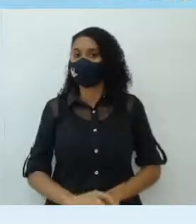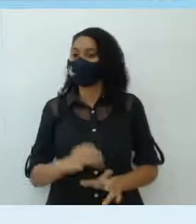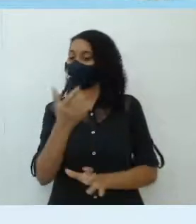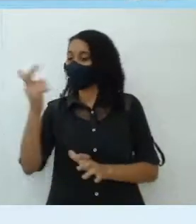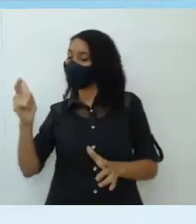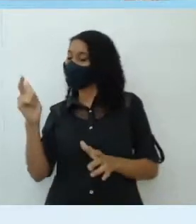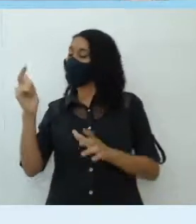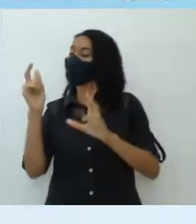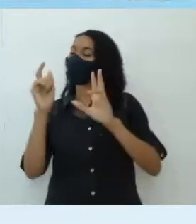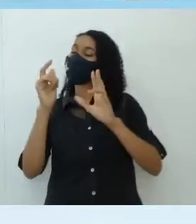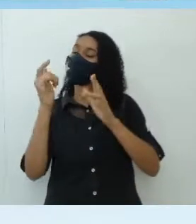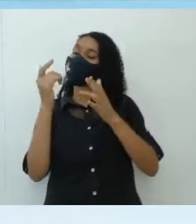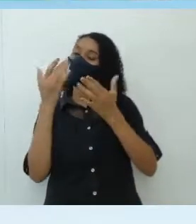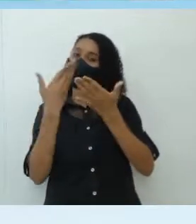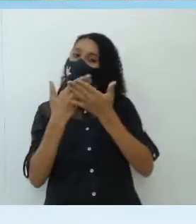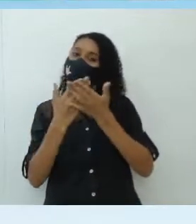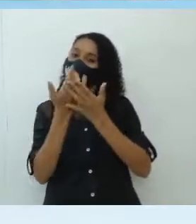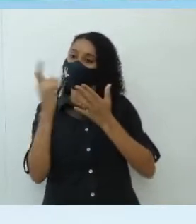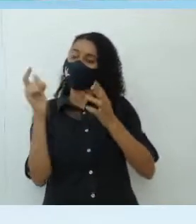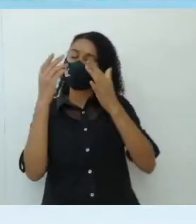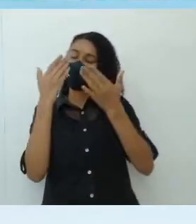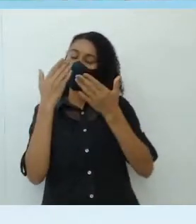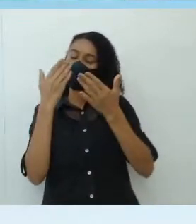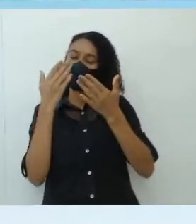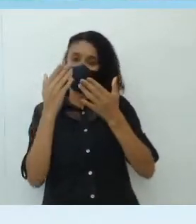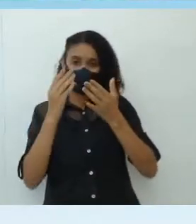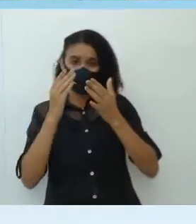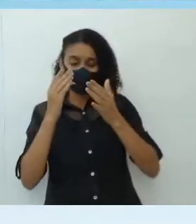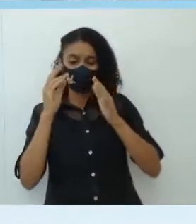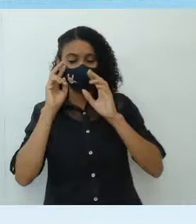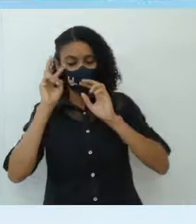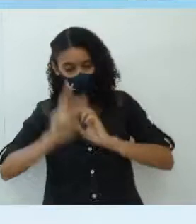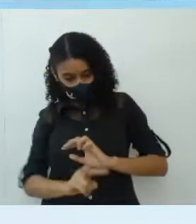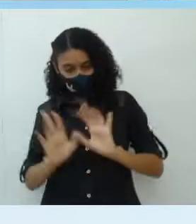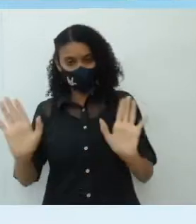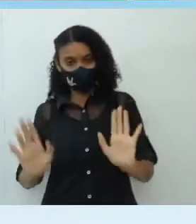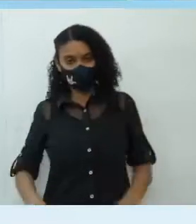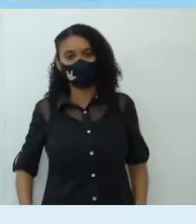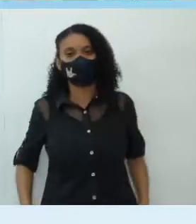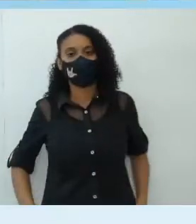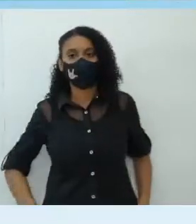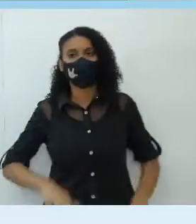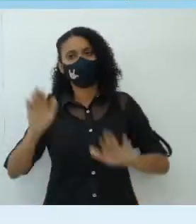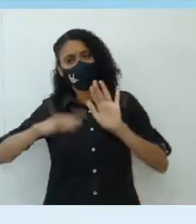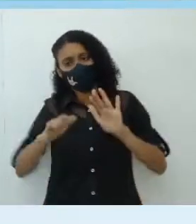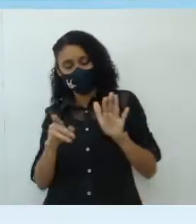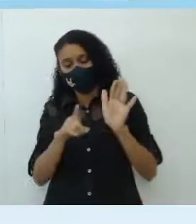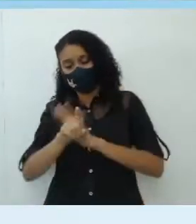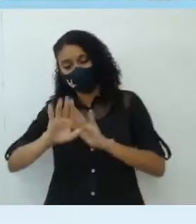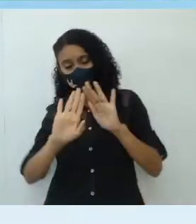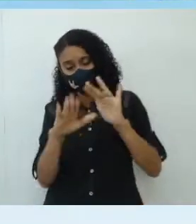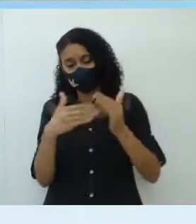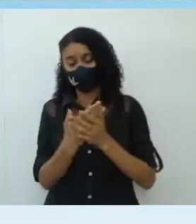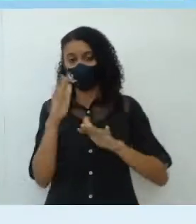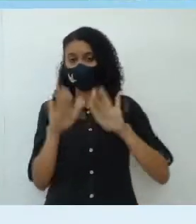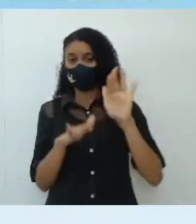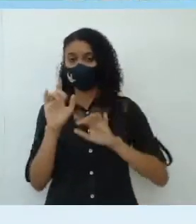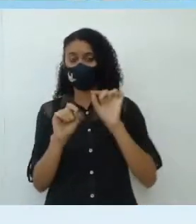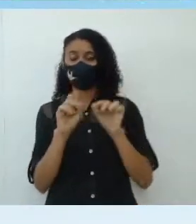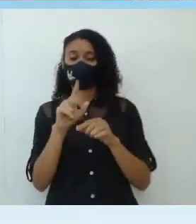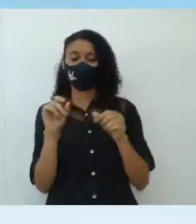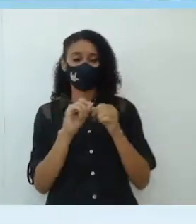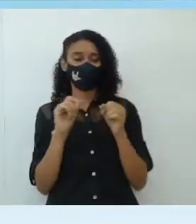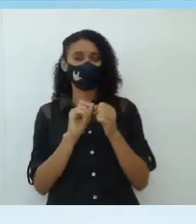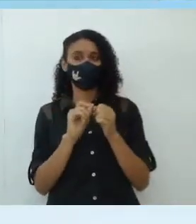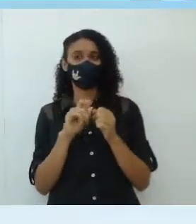outra aula, ou talvez um assunto para você perguntar ao seu professor na sua escola. O fato é que, dependendo do que a gente vai